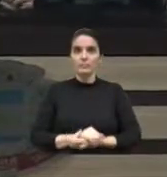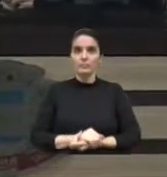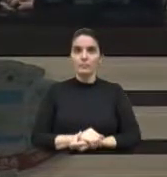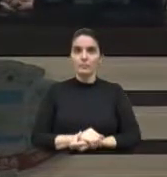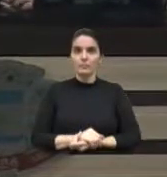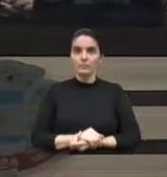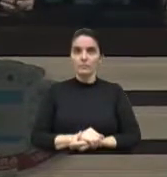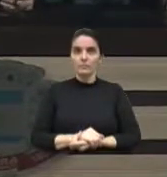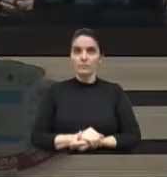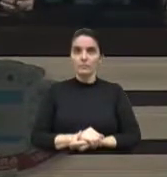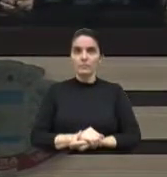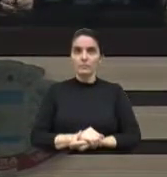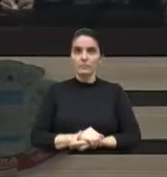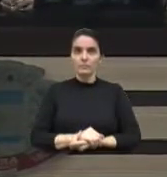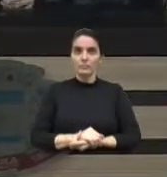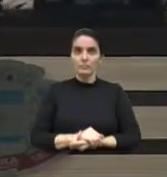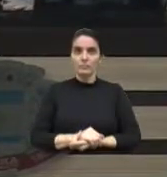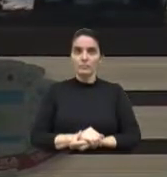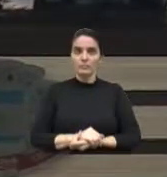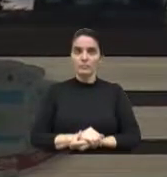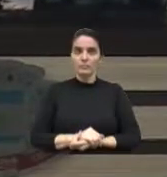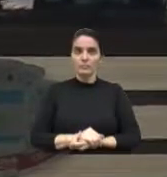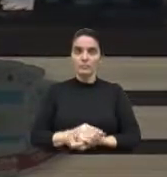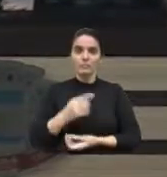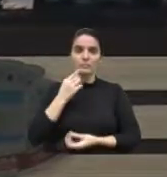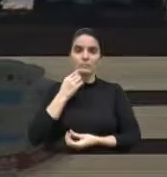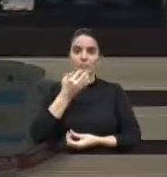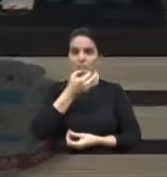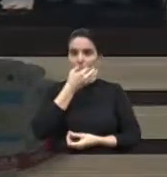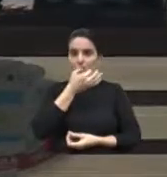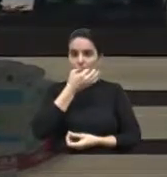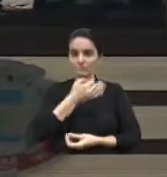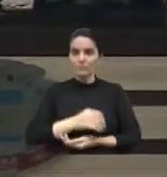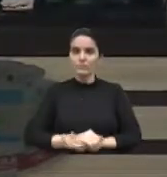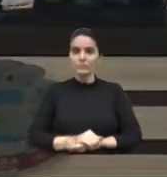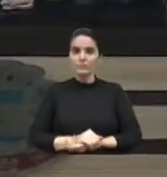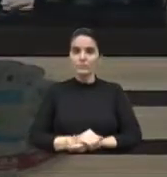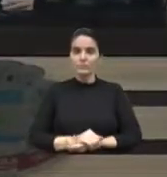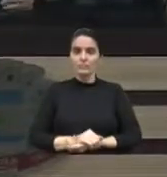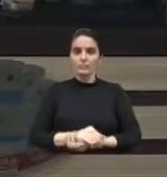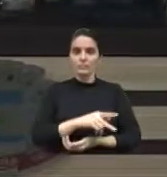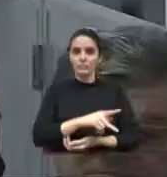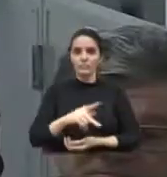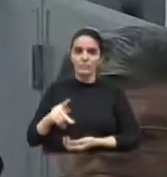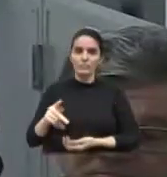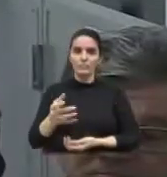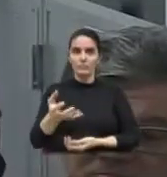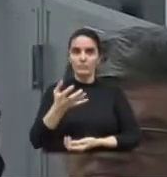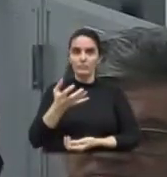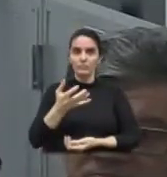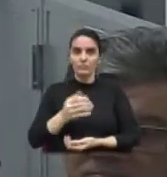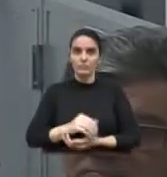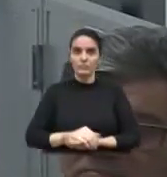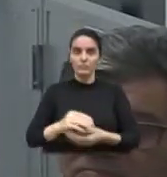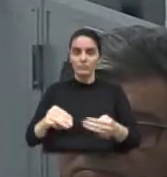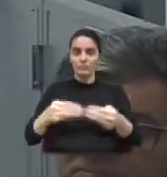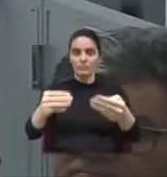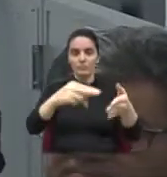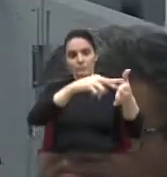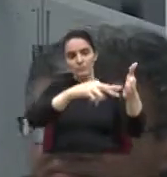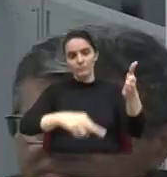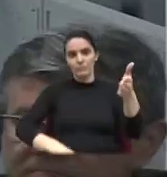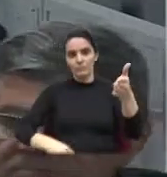Quero discutir, senhor presidente. Palavra, vereador Cleiton Silva. Senhor presidente, se possível, o senhor poderia me dar a moção que eu queria ler